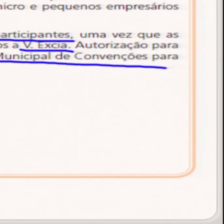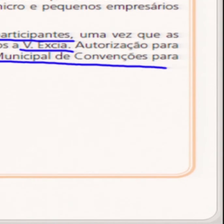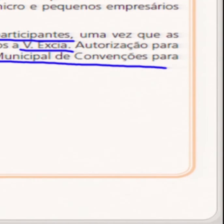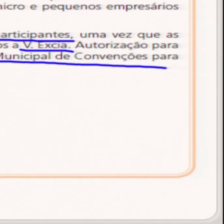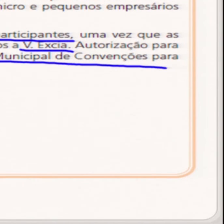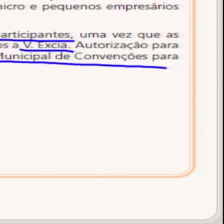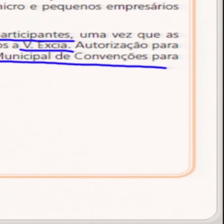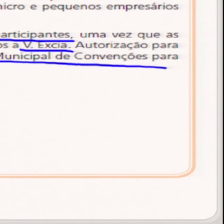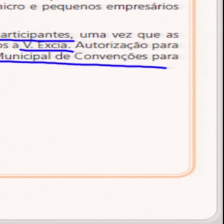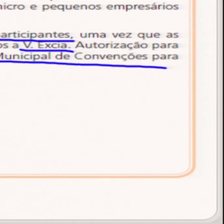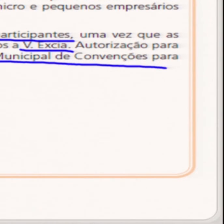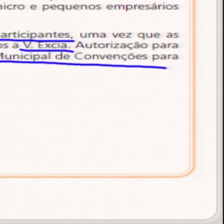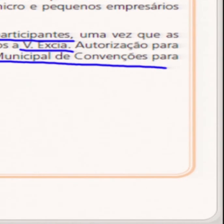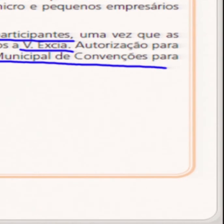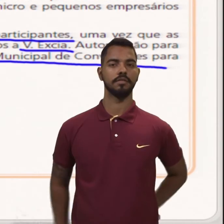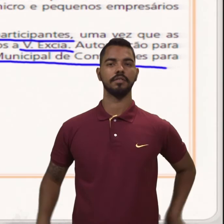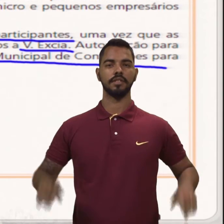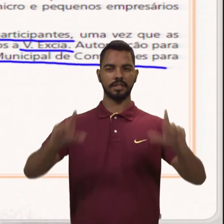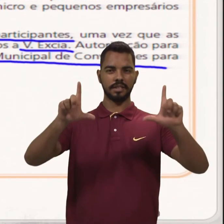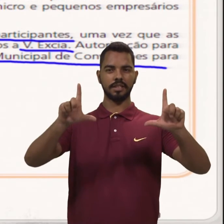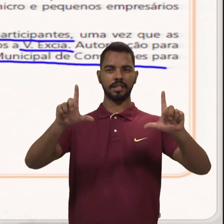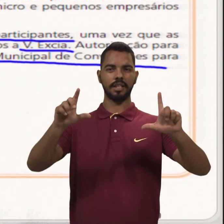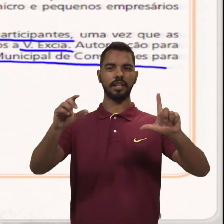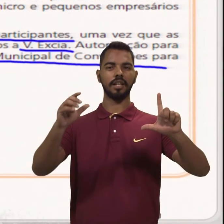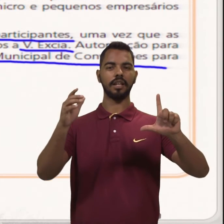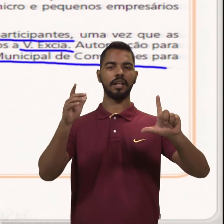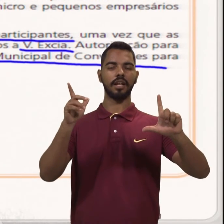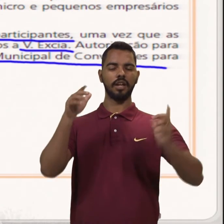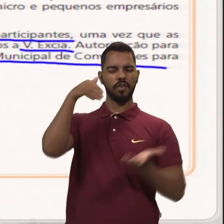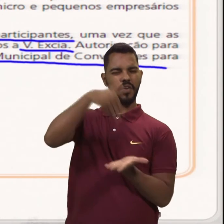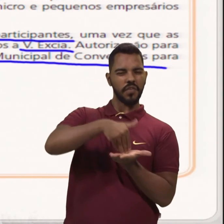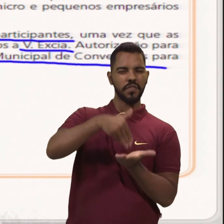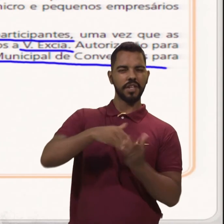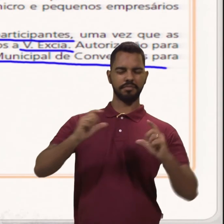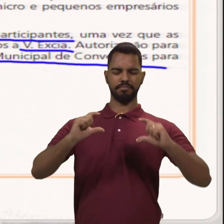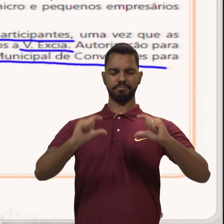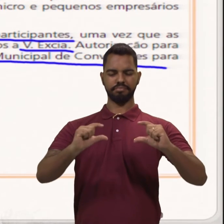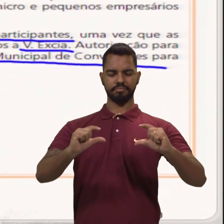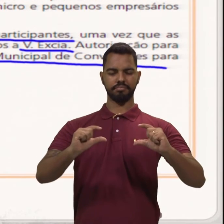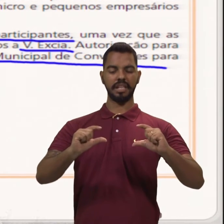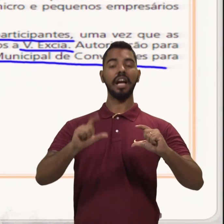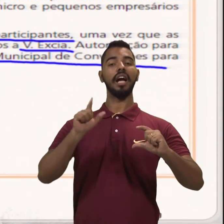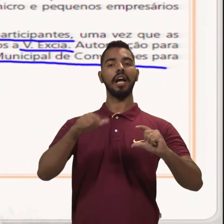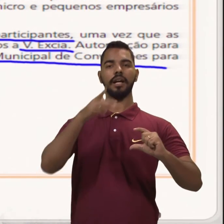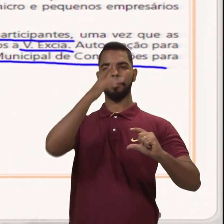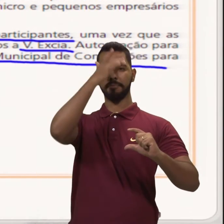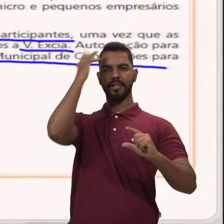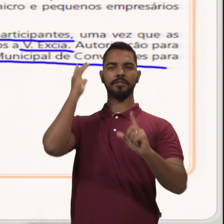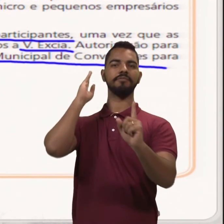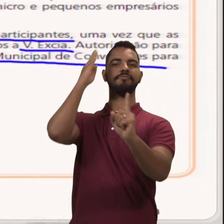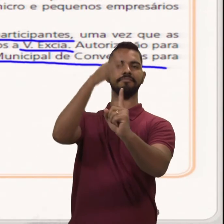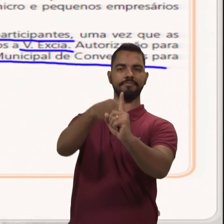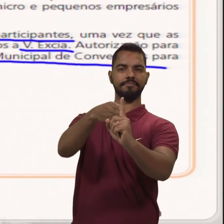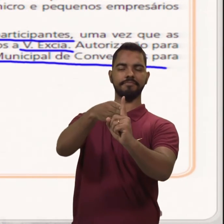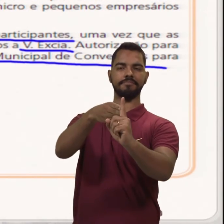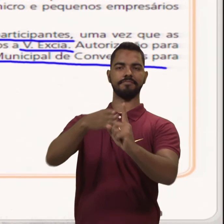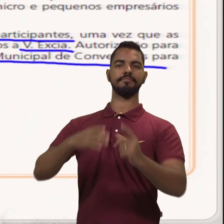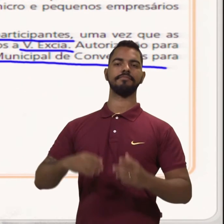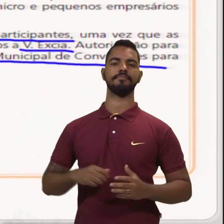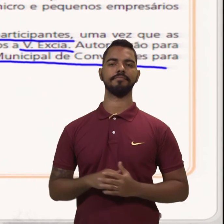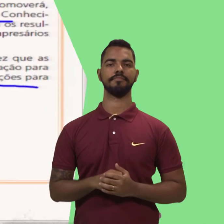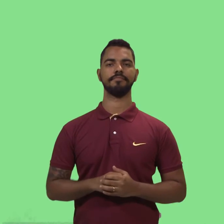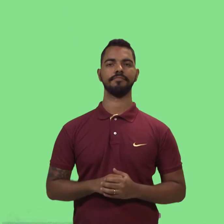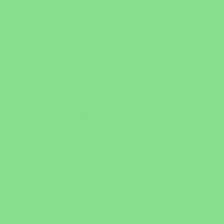Aqui é o nome do destinatário. Excelentíssimo Silvano Pereira, secretário municipal de Indústria e